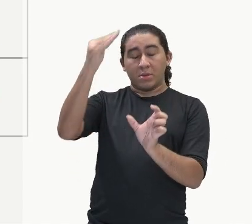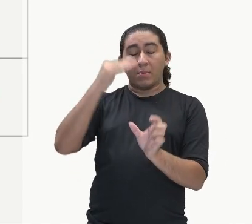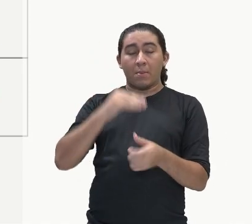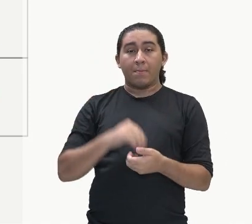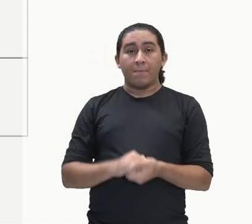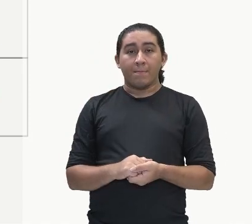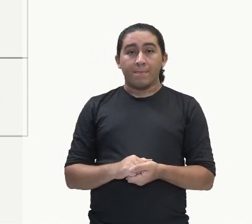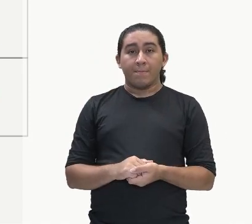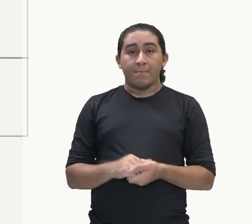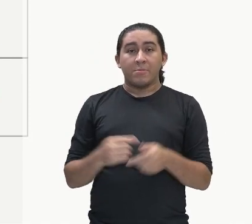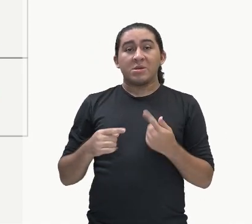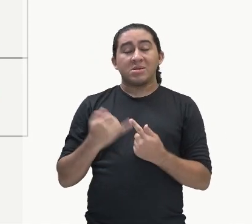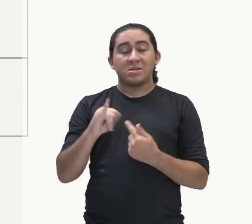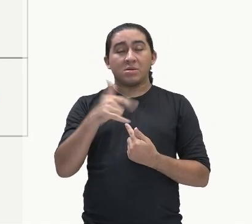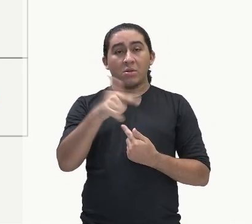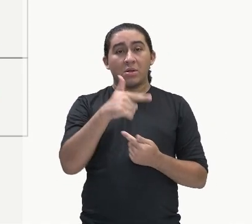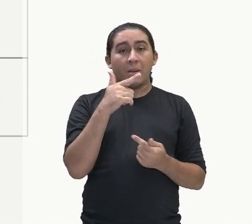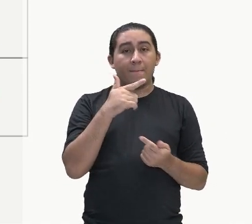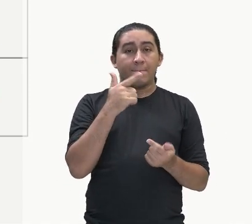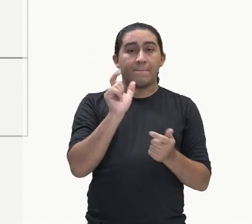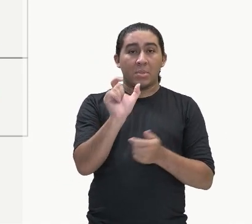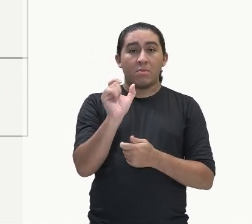ela não vai existir.